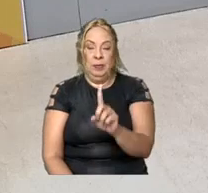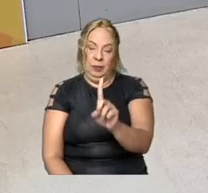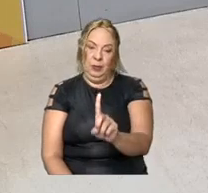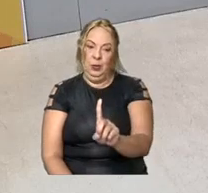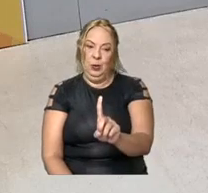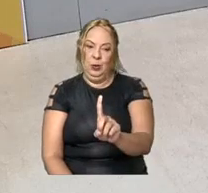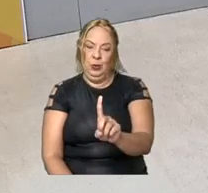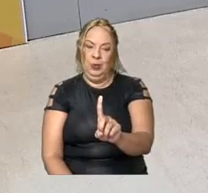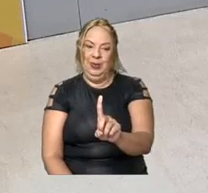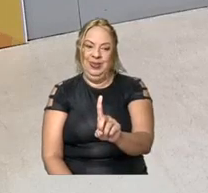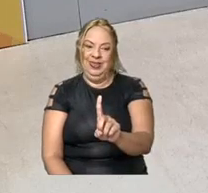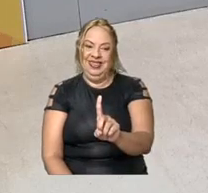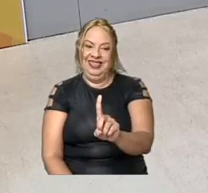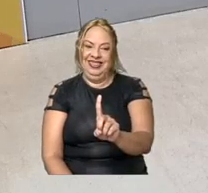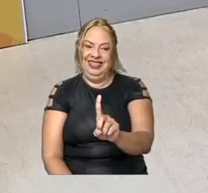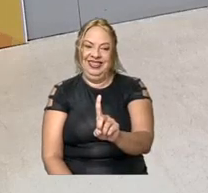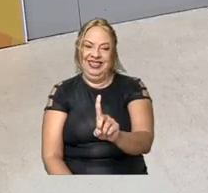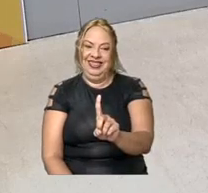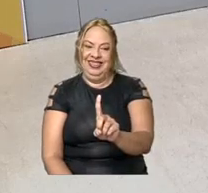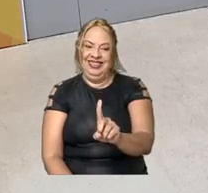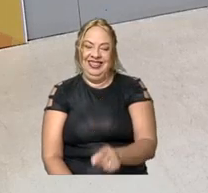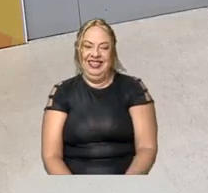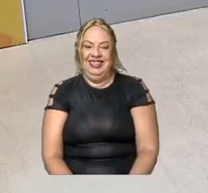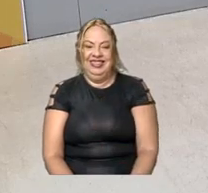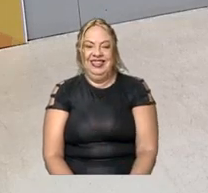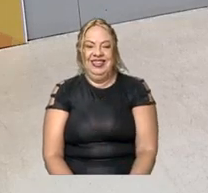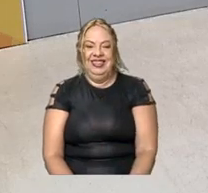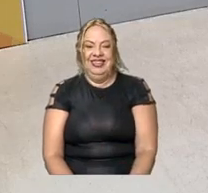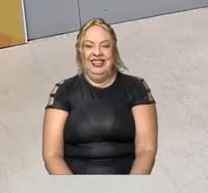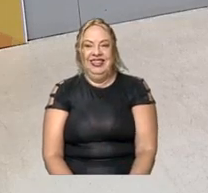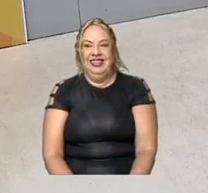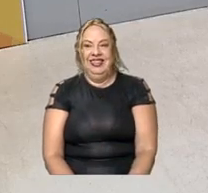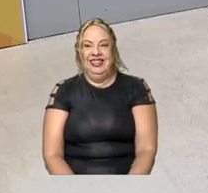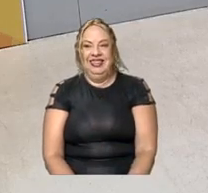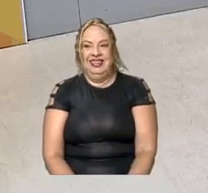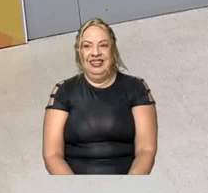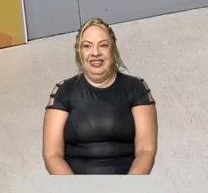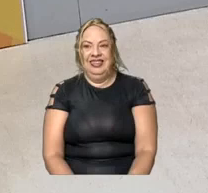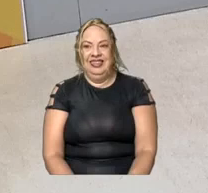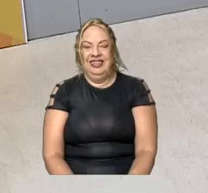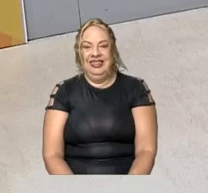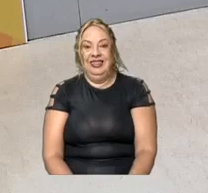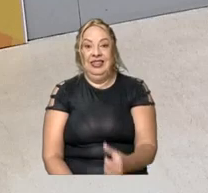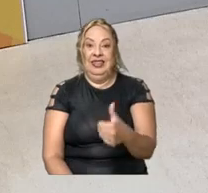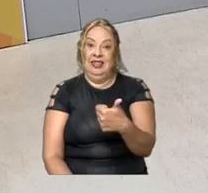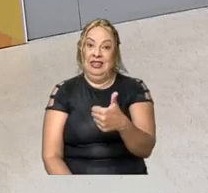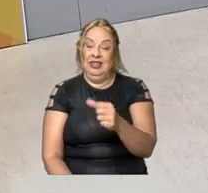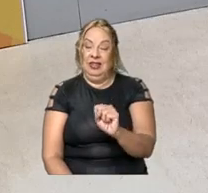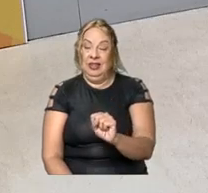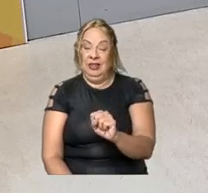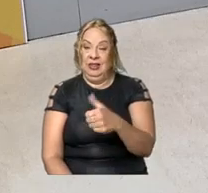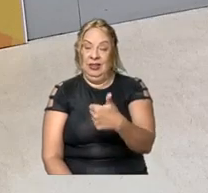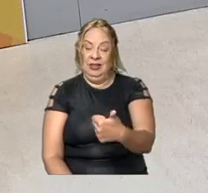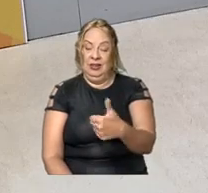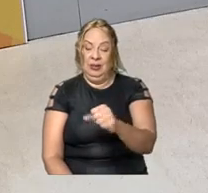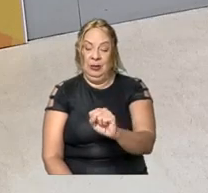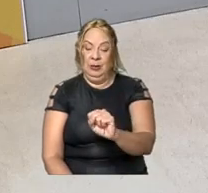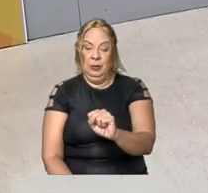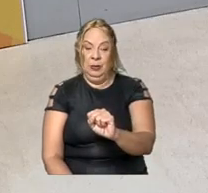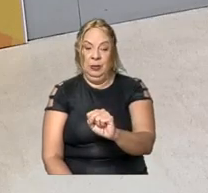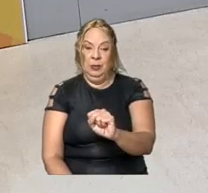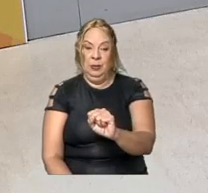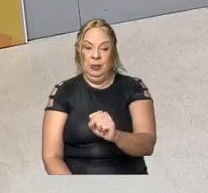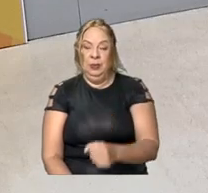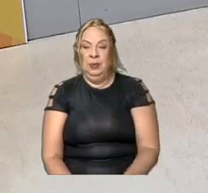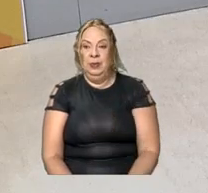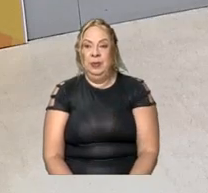também número 1, número 1, número 1, número 1. Número 1 é a bolinha da vez, número 1. E também 18, já pode